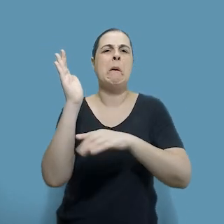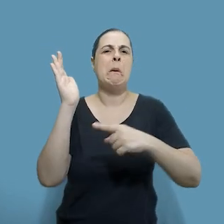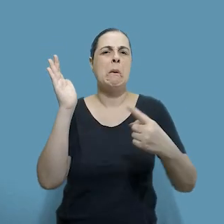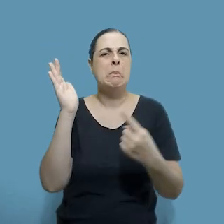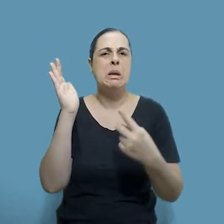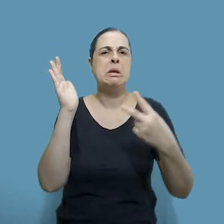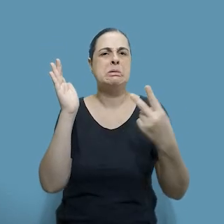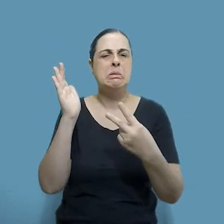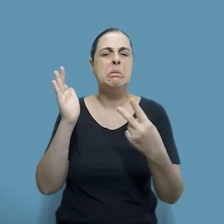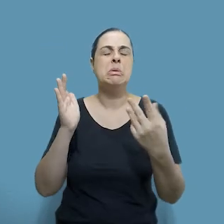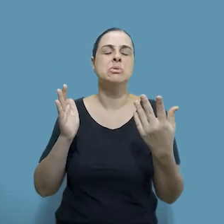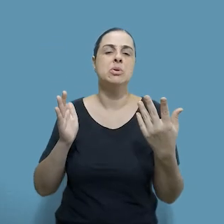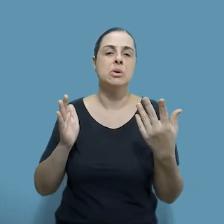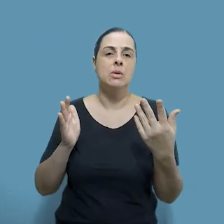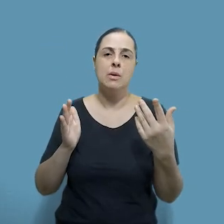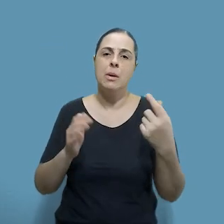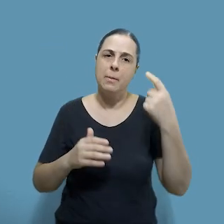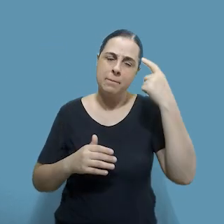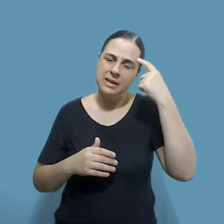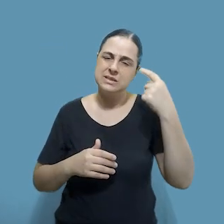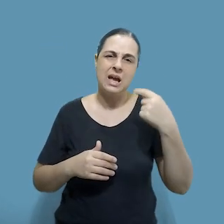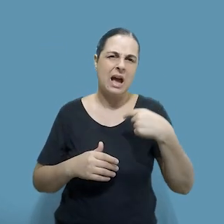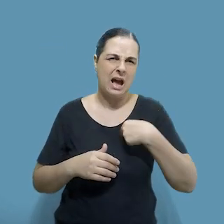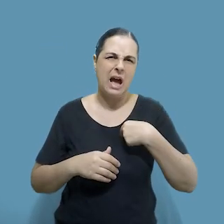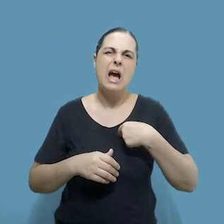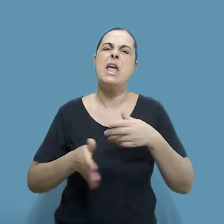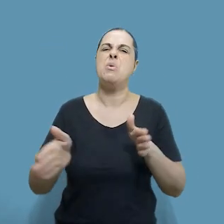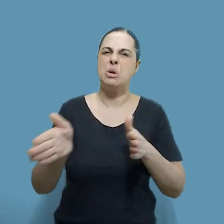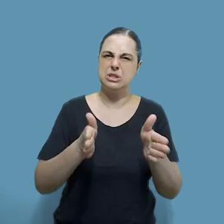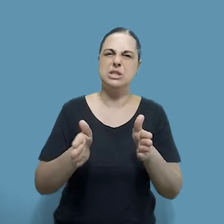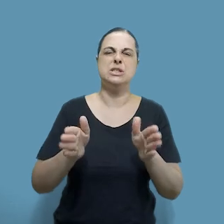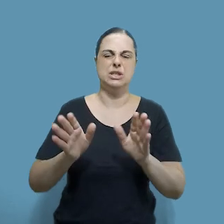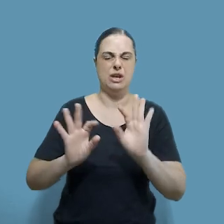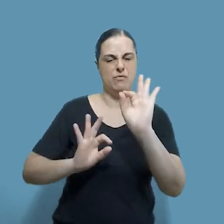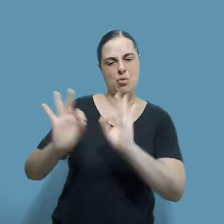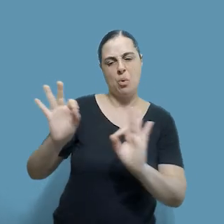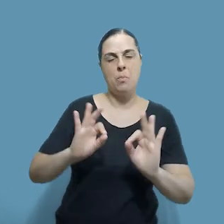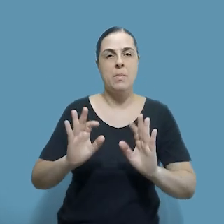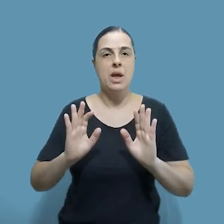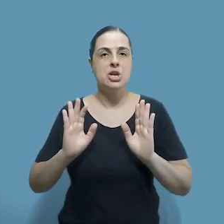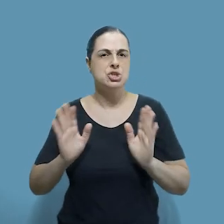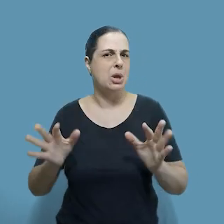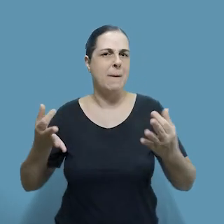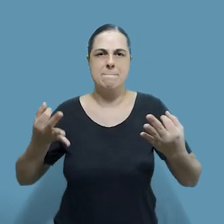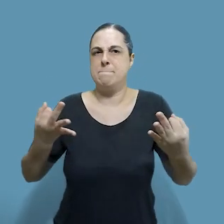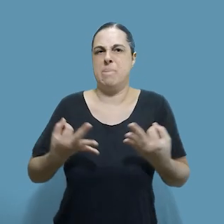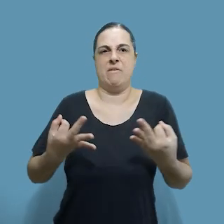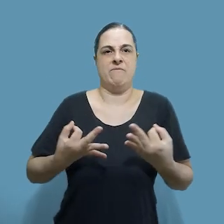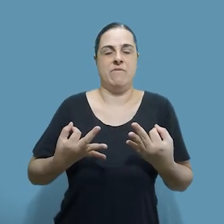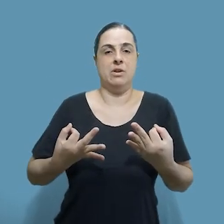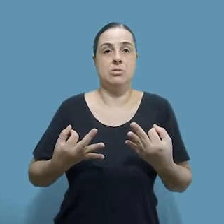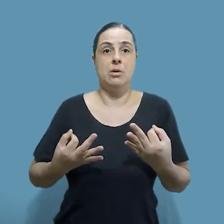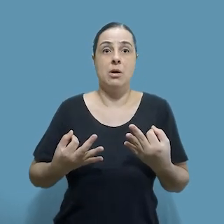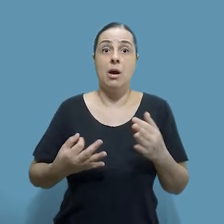tem norma para isso, tal, mas a pessoa não parou para pensar, né?